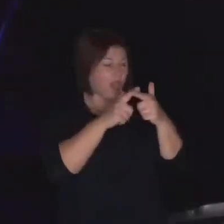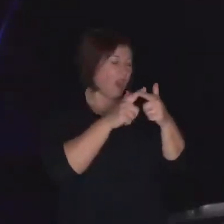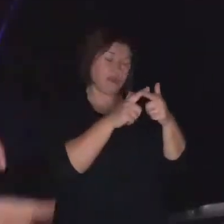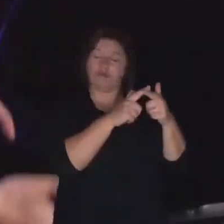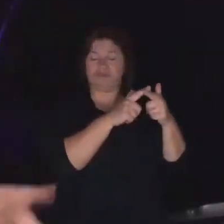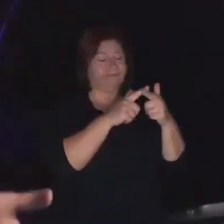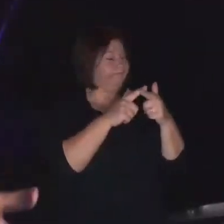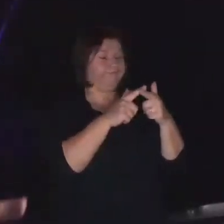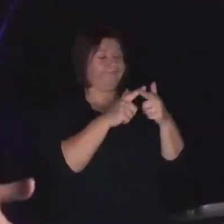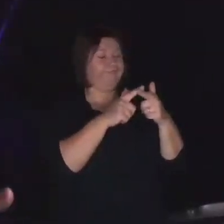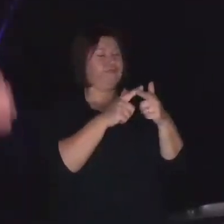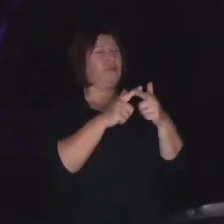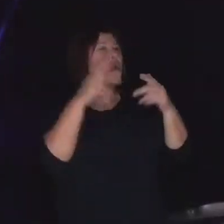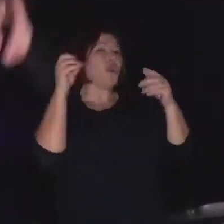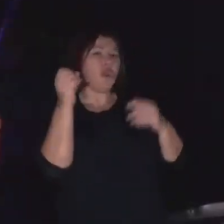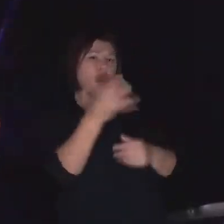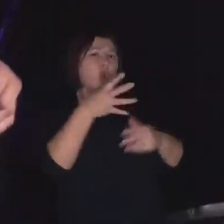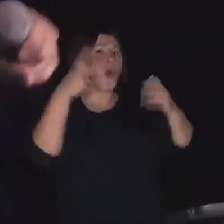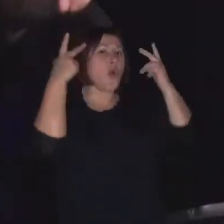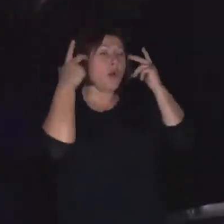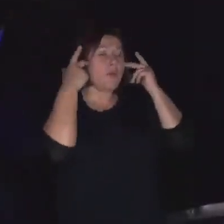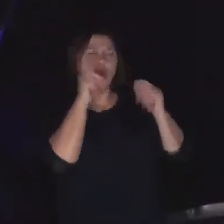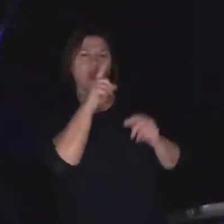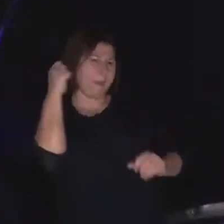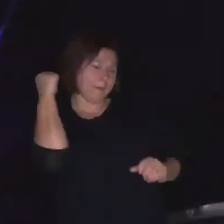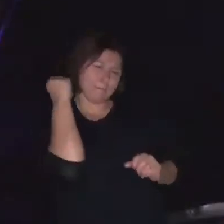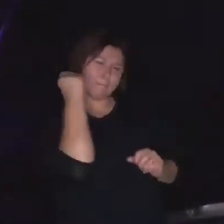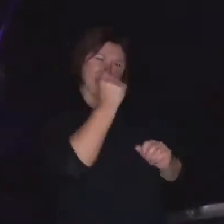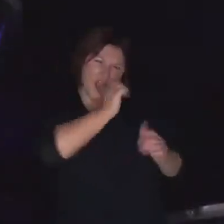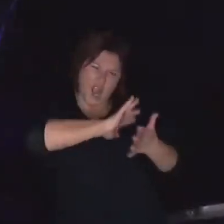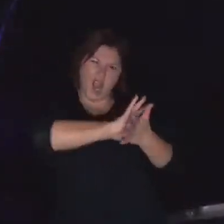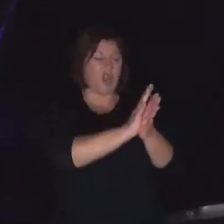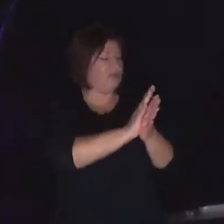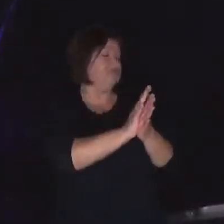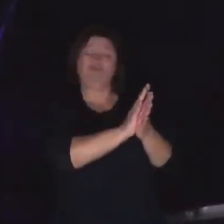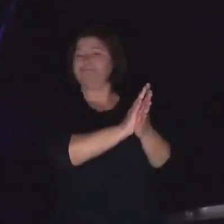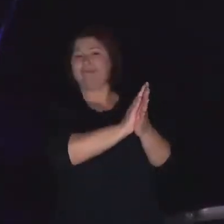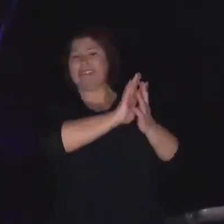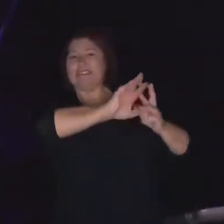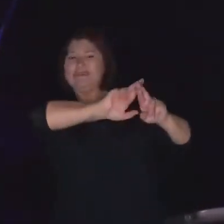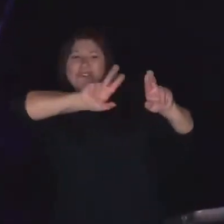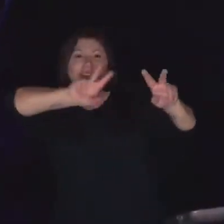para matar vocês. Esse novo normal vai ser para prosperar vocês.